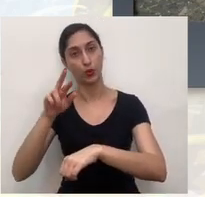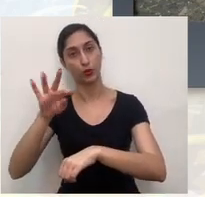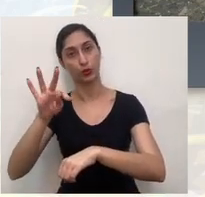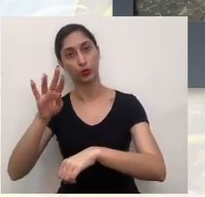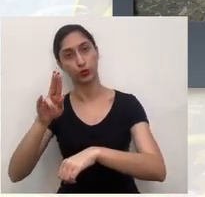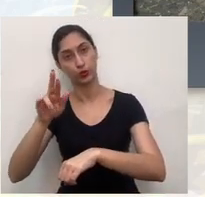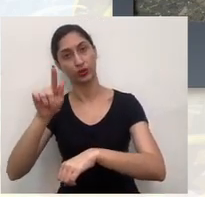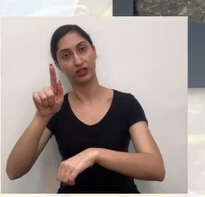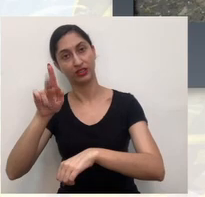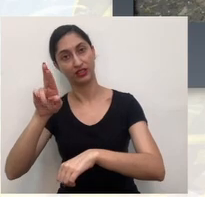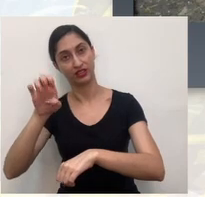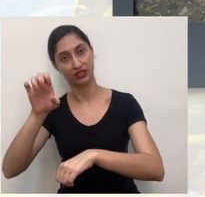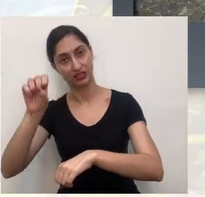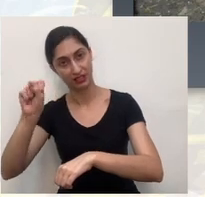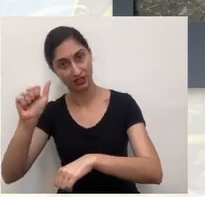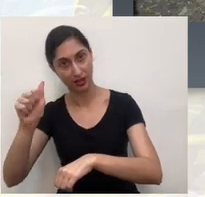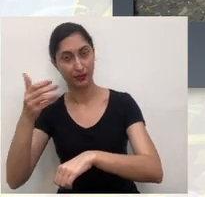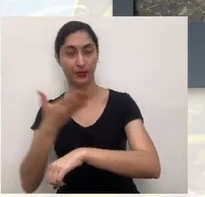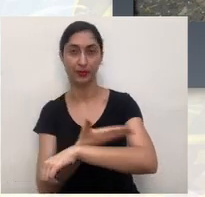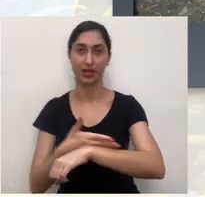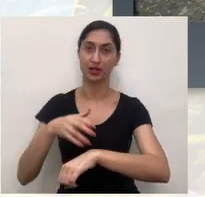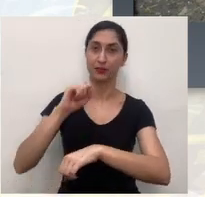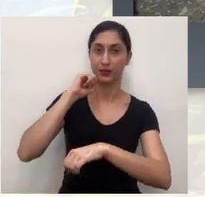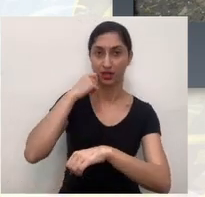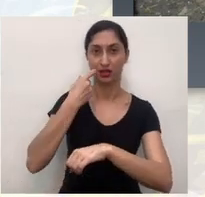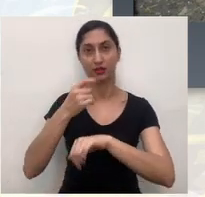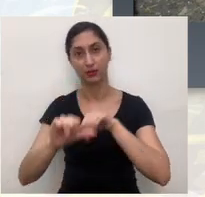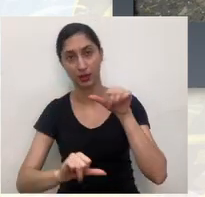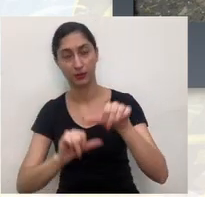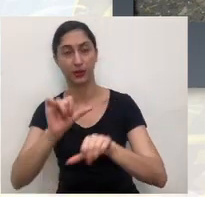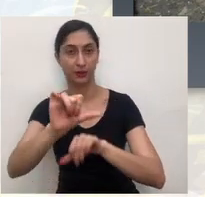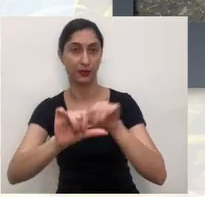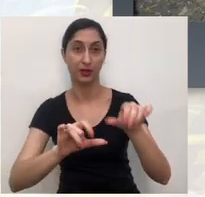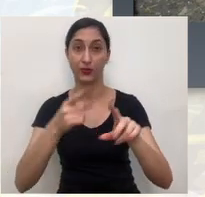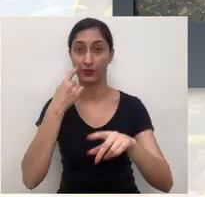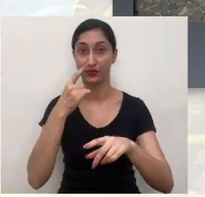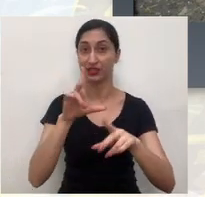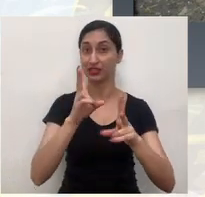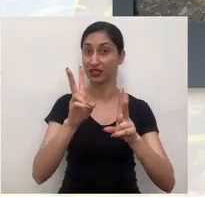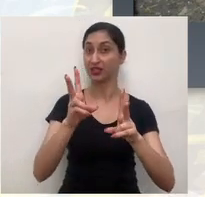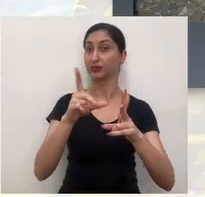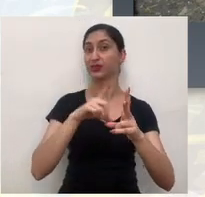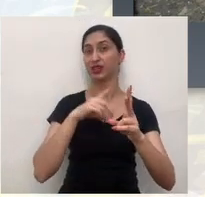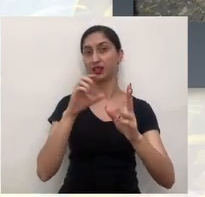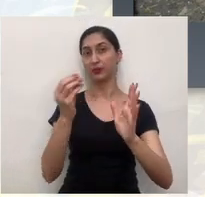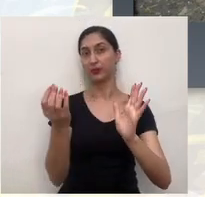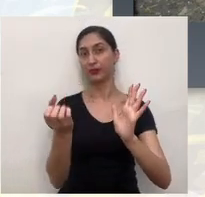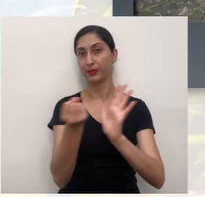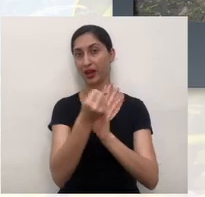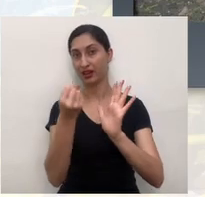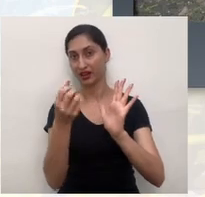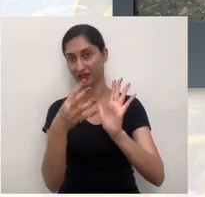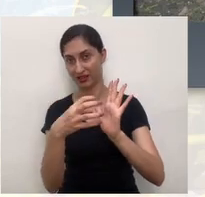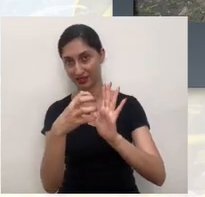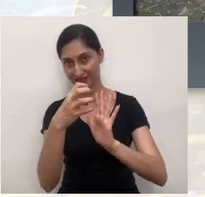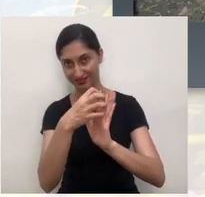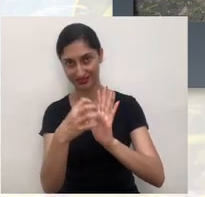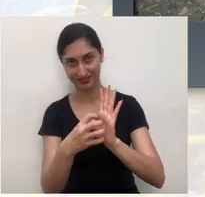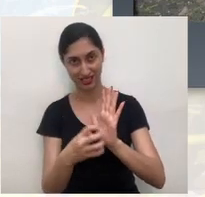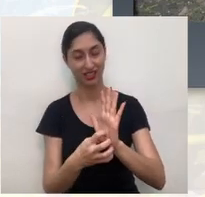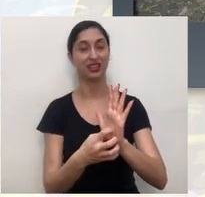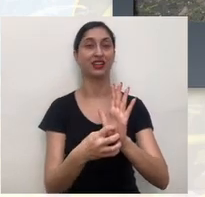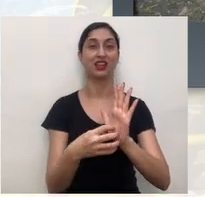branca, etc. Canteiros, etc. Tudo marcado aqui direitinho. Então, está marcando esses elementos